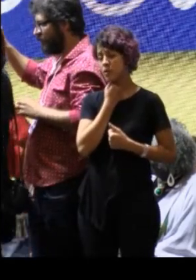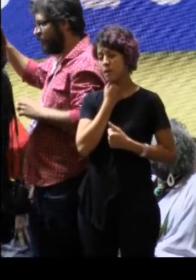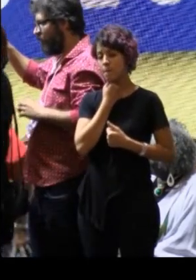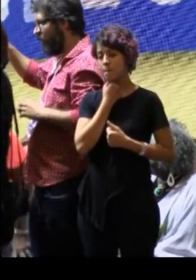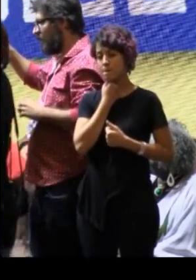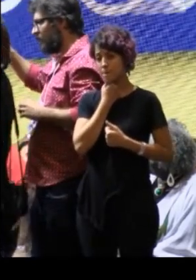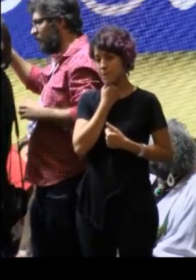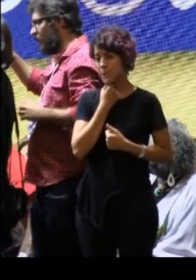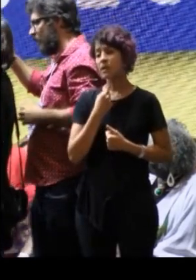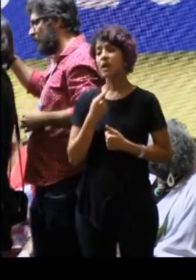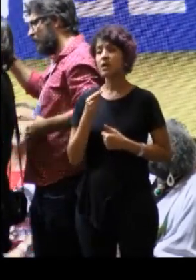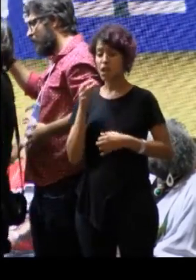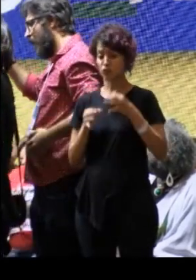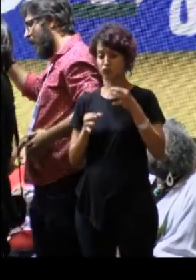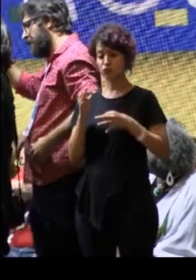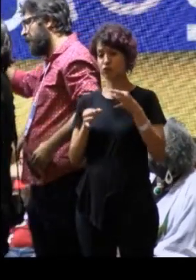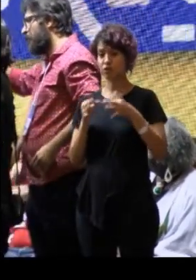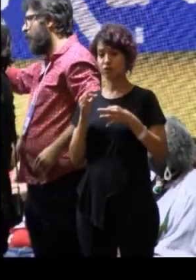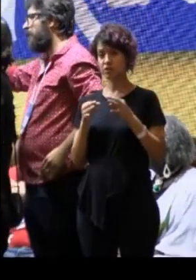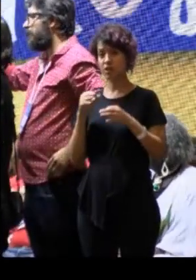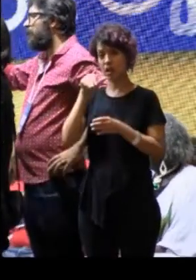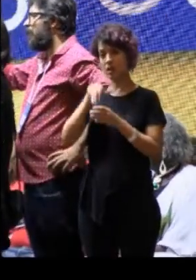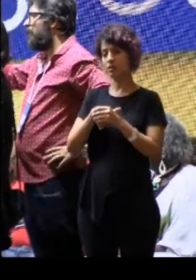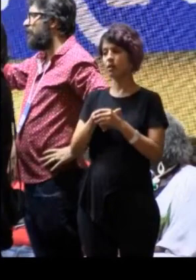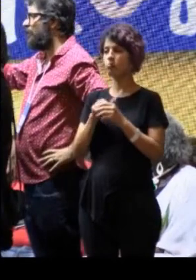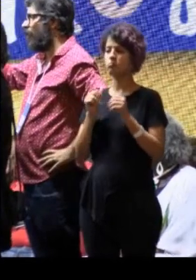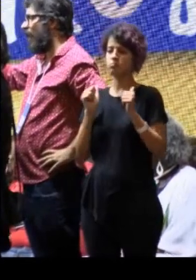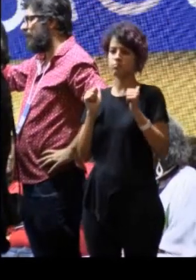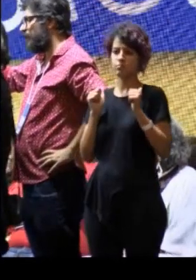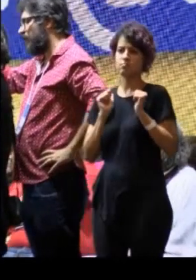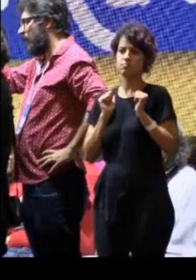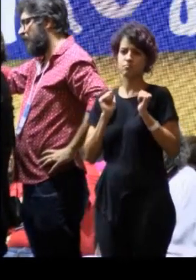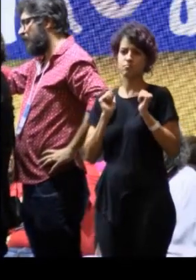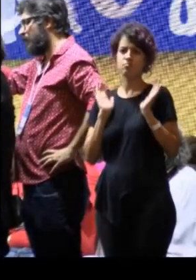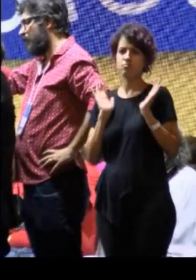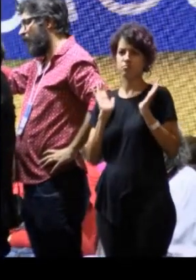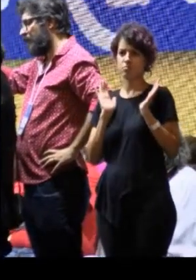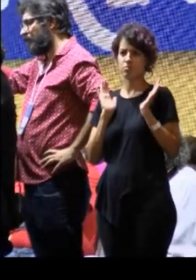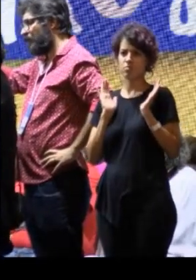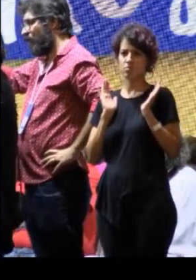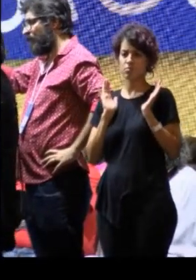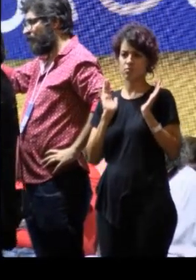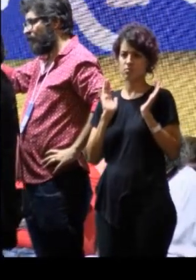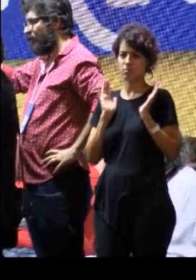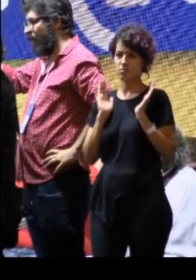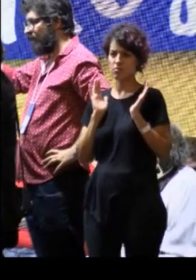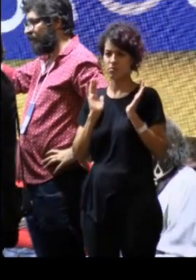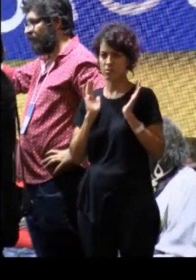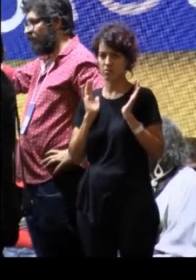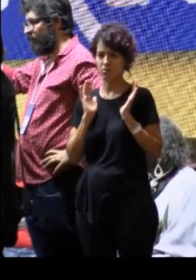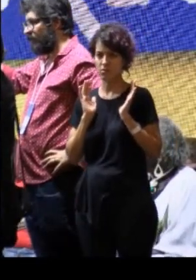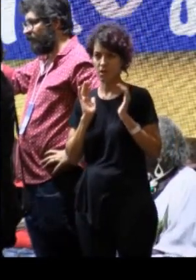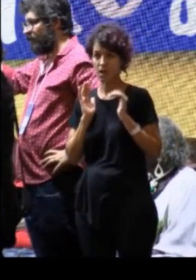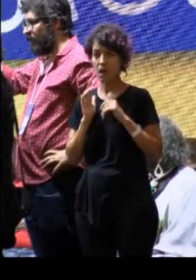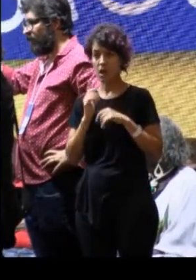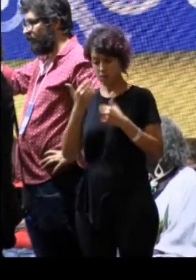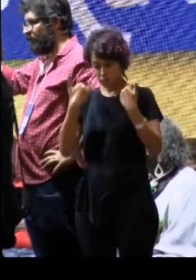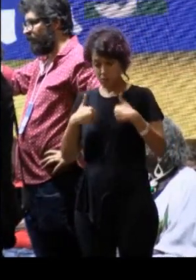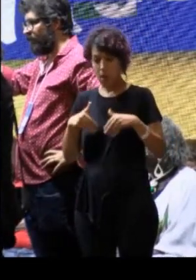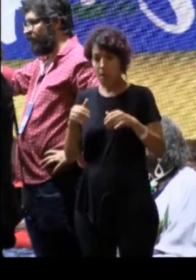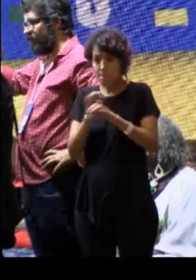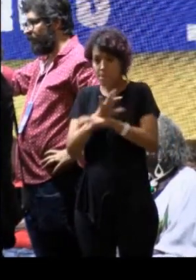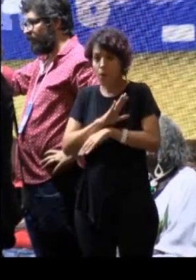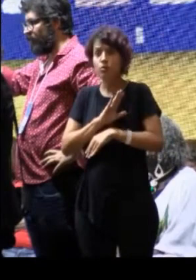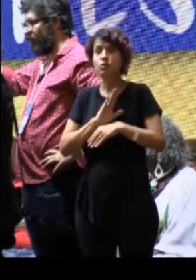eleitoral, que, descartando uma decisão da ONU, caçou o candidato que estava pronto para ganhar as